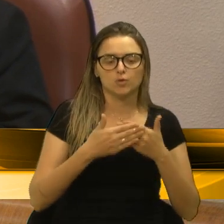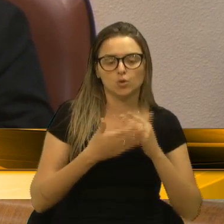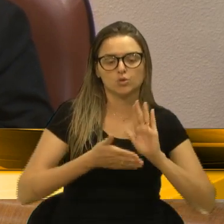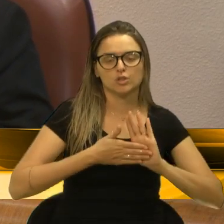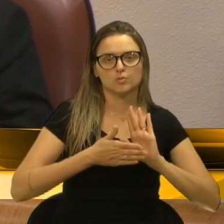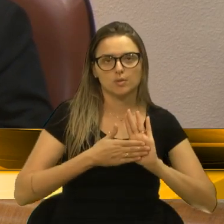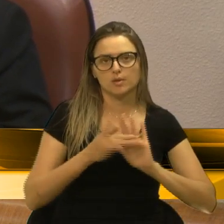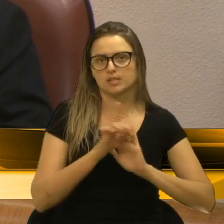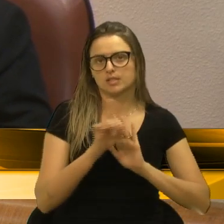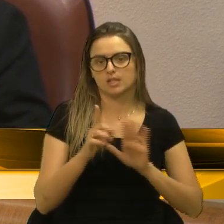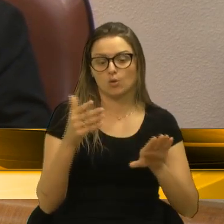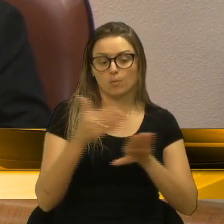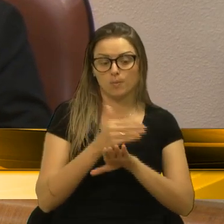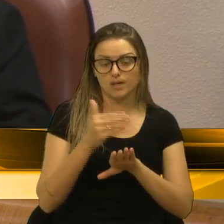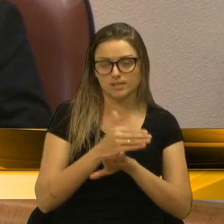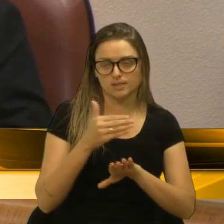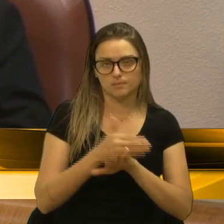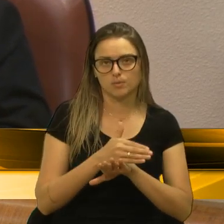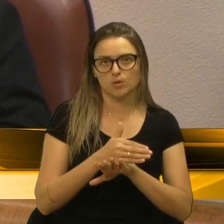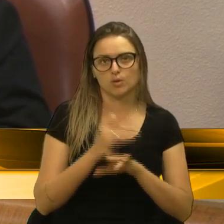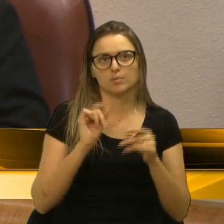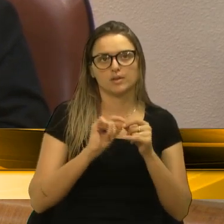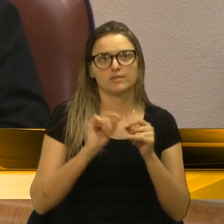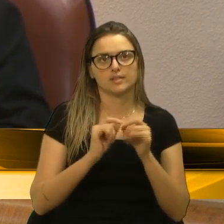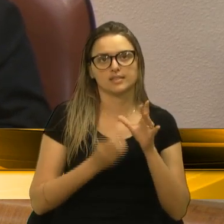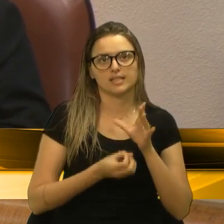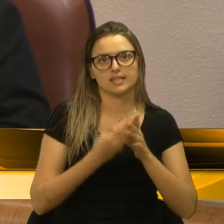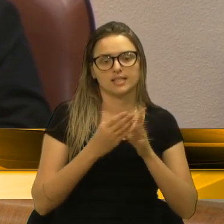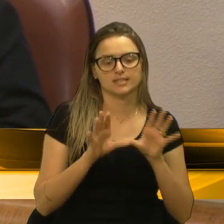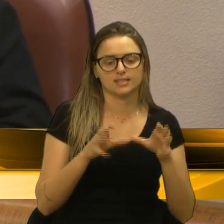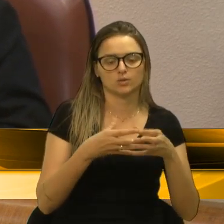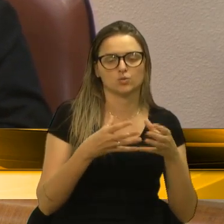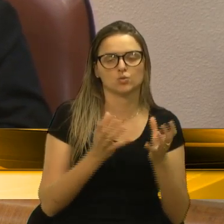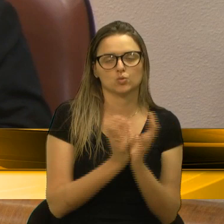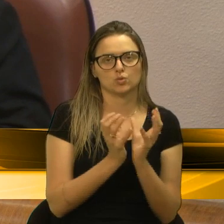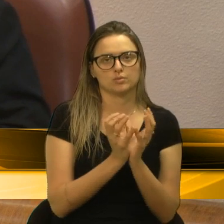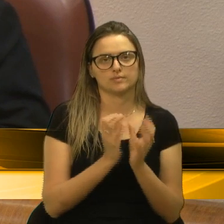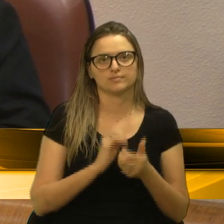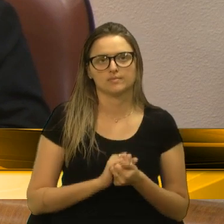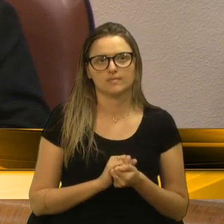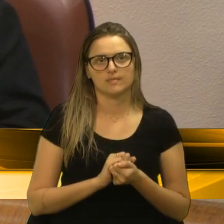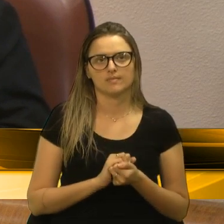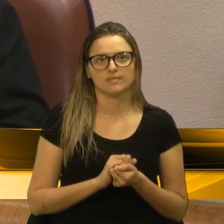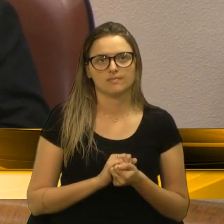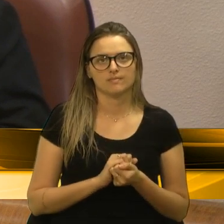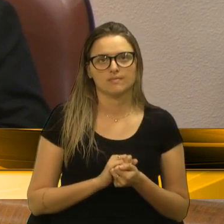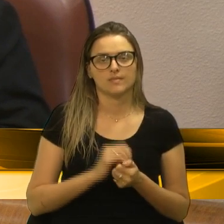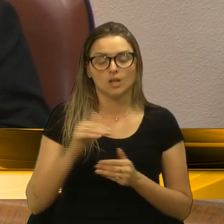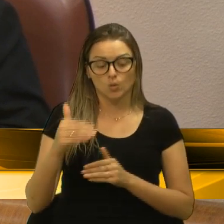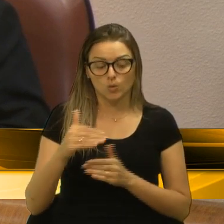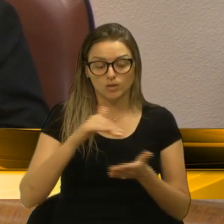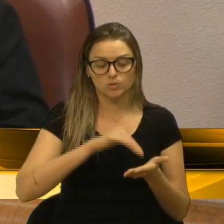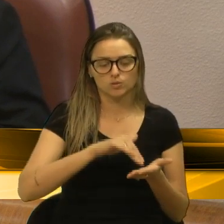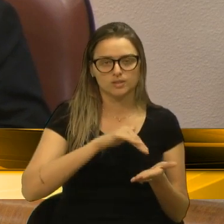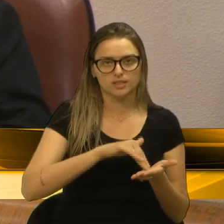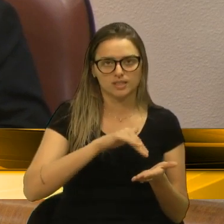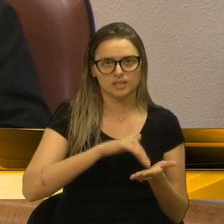propositalmente não compareceram para formar quórum. Disse que, desde que é secretário